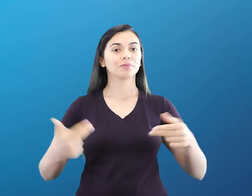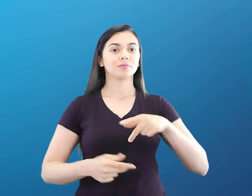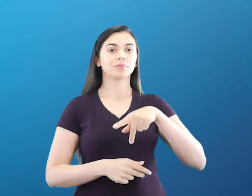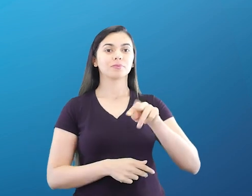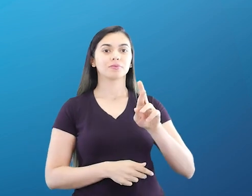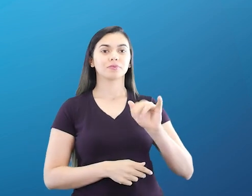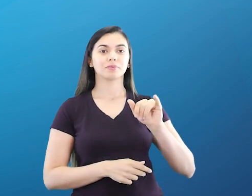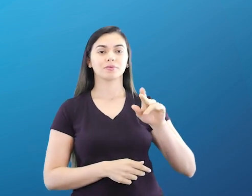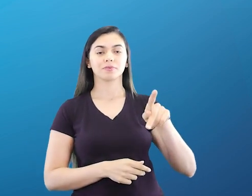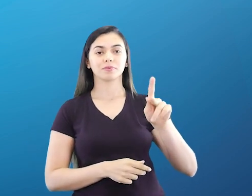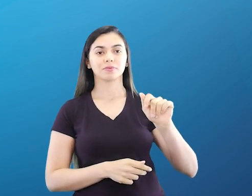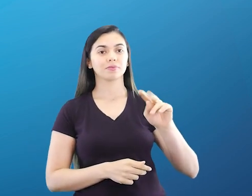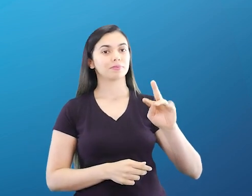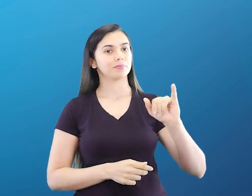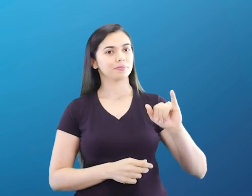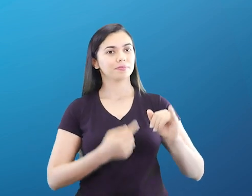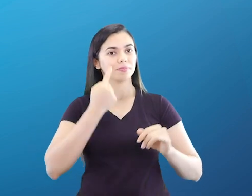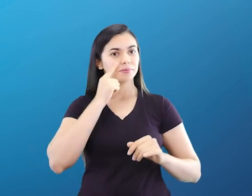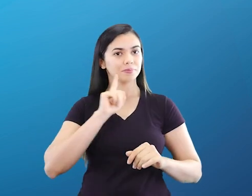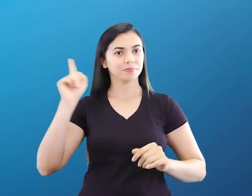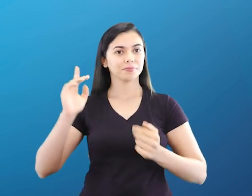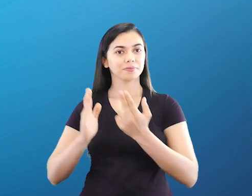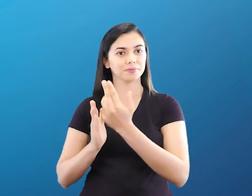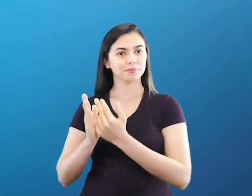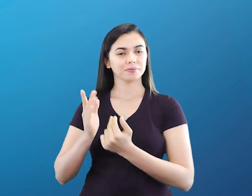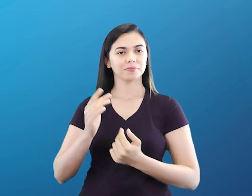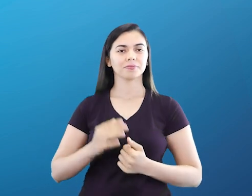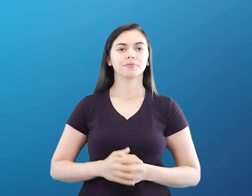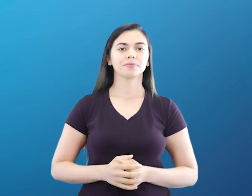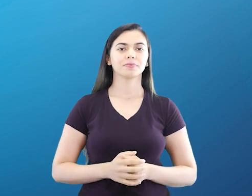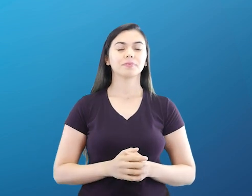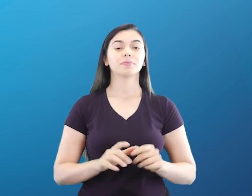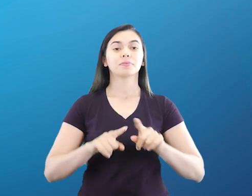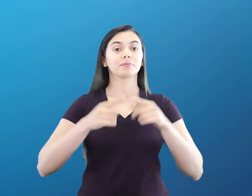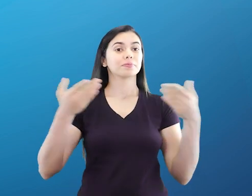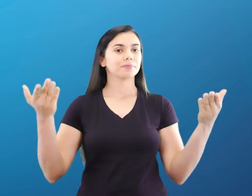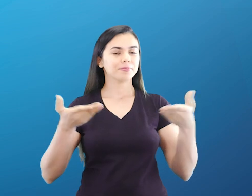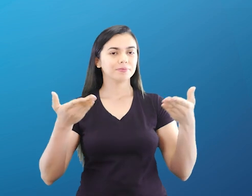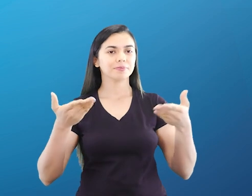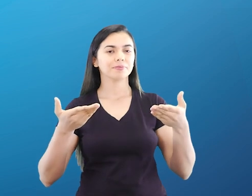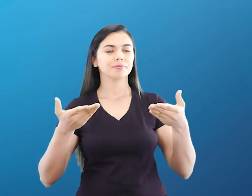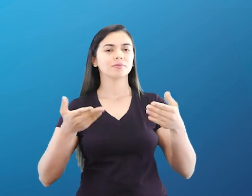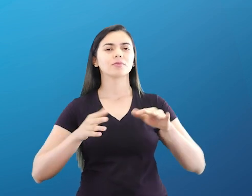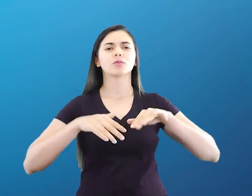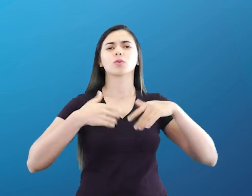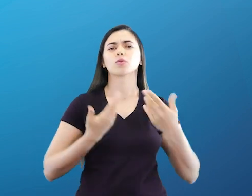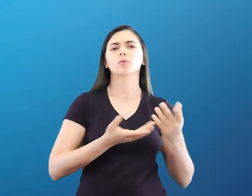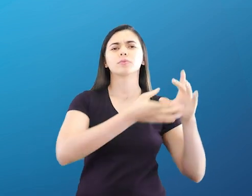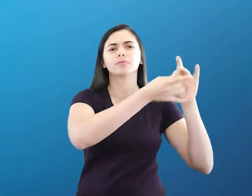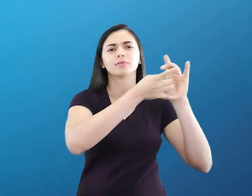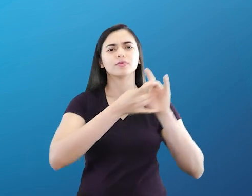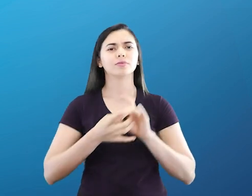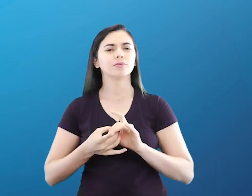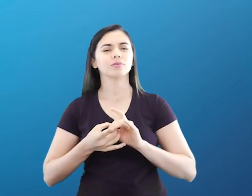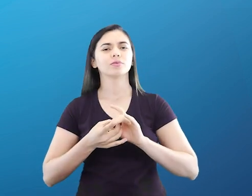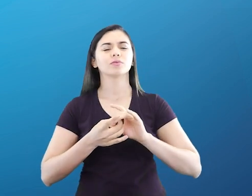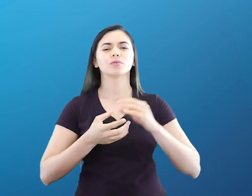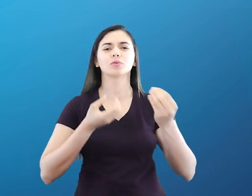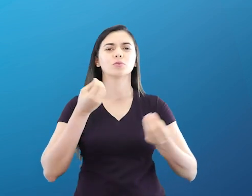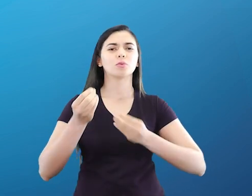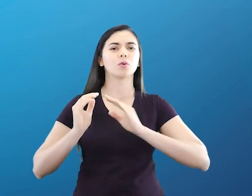como a gente pode observar aqui nessa imagem. Mas voltando, qual que era o cenário, professor,